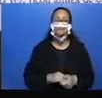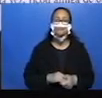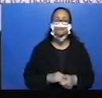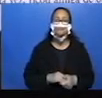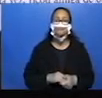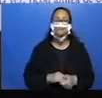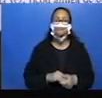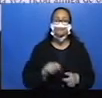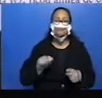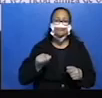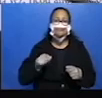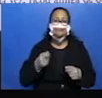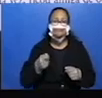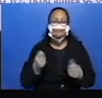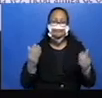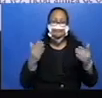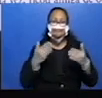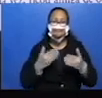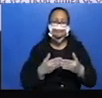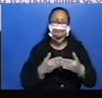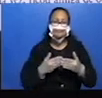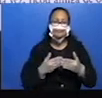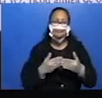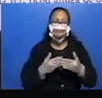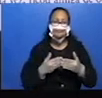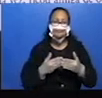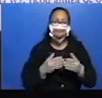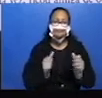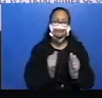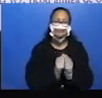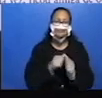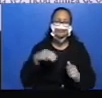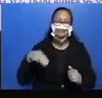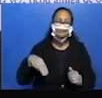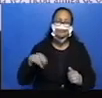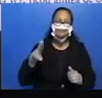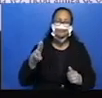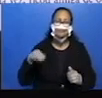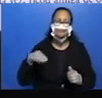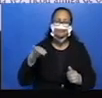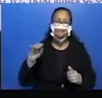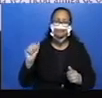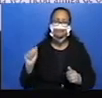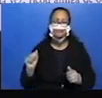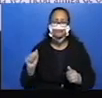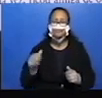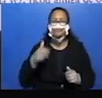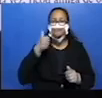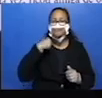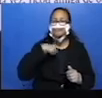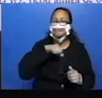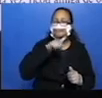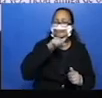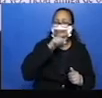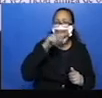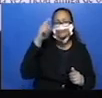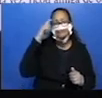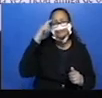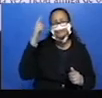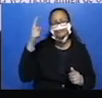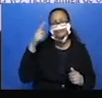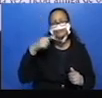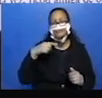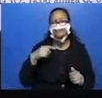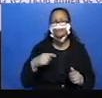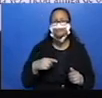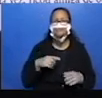Trancado entre múmias. Quando minha mãe resolveu que a gente iria passar as férias no Egito, houve uma